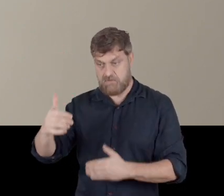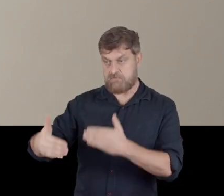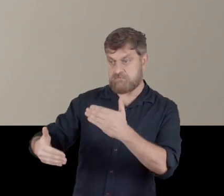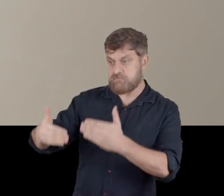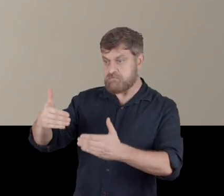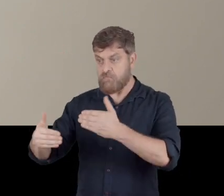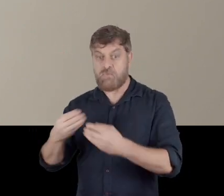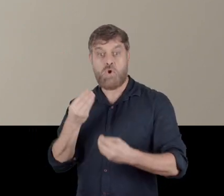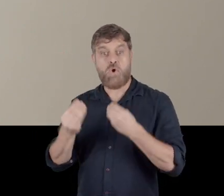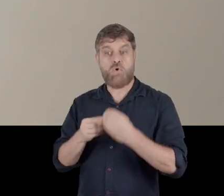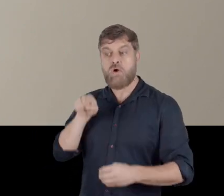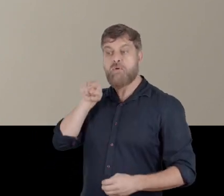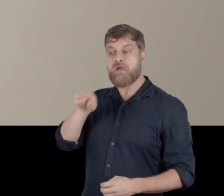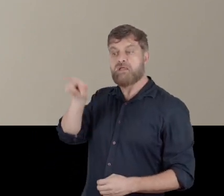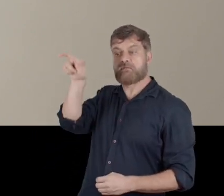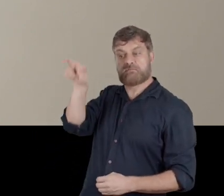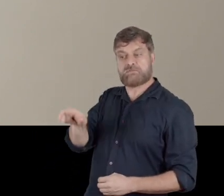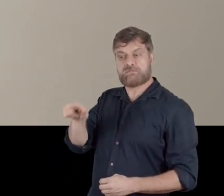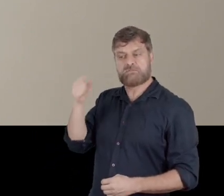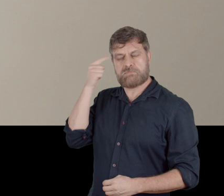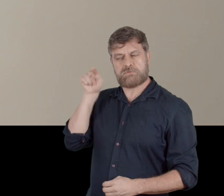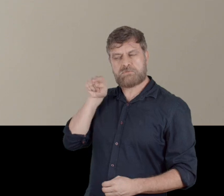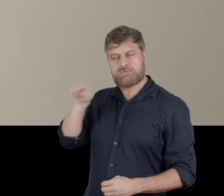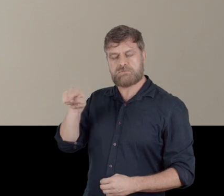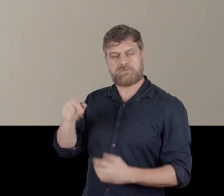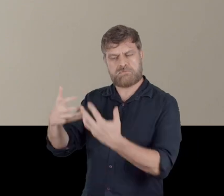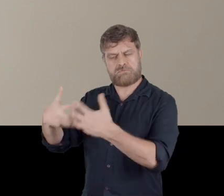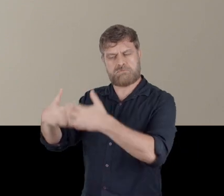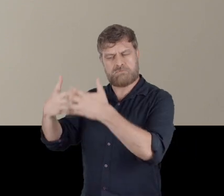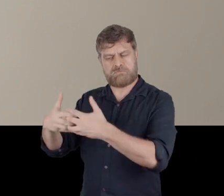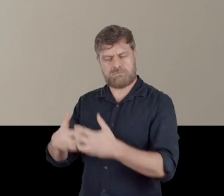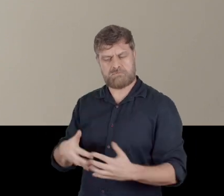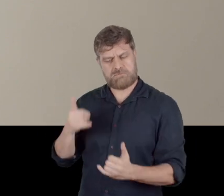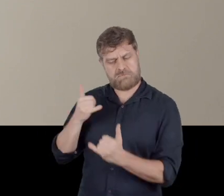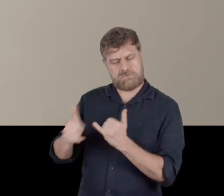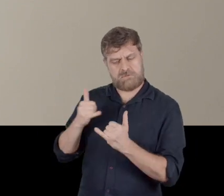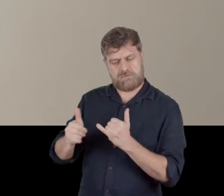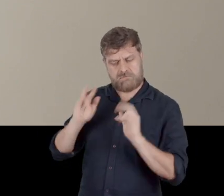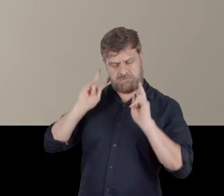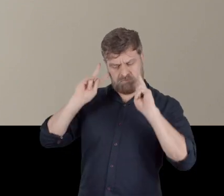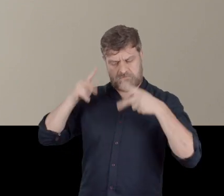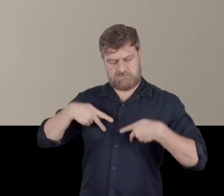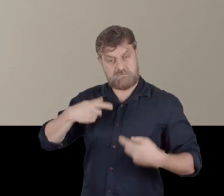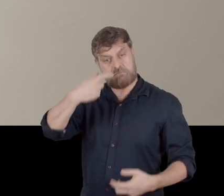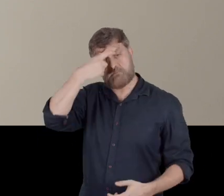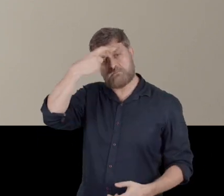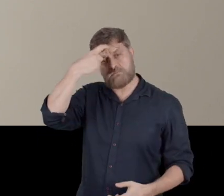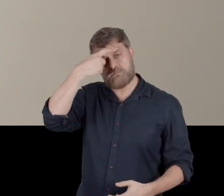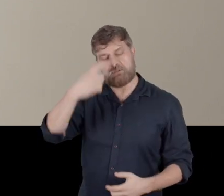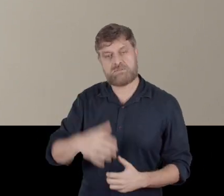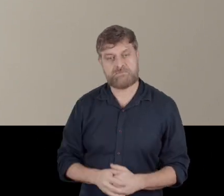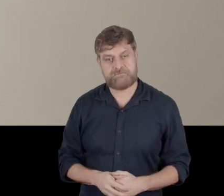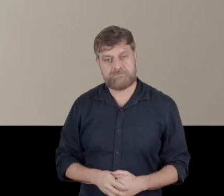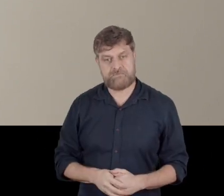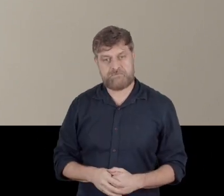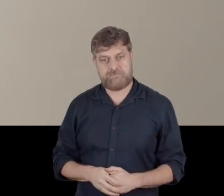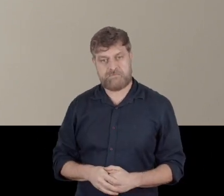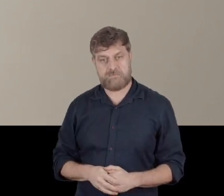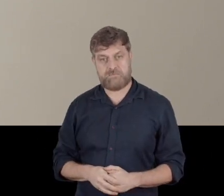artificial avançada, como você saber que aquilo lá é semelhante a uma consciência